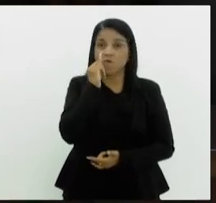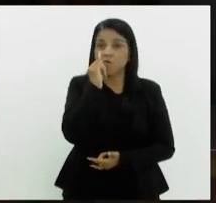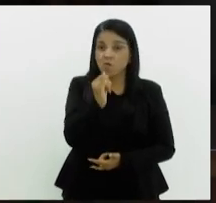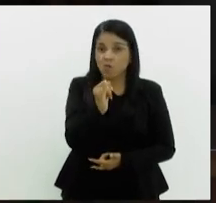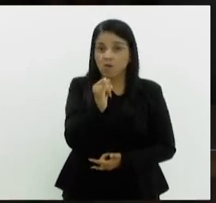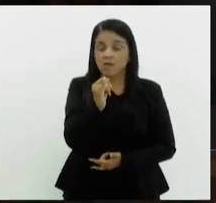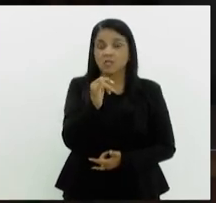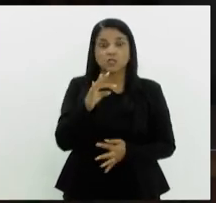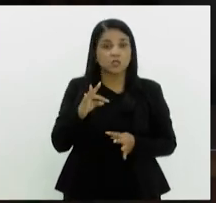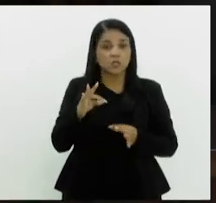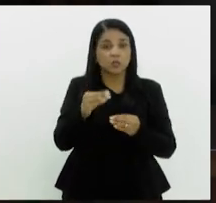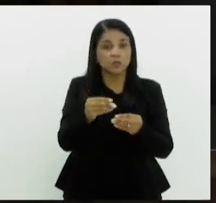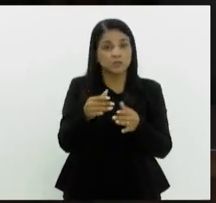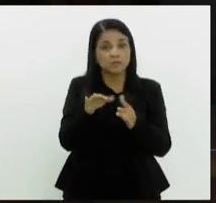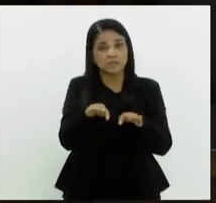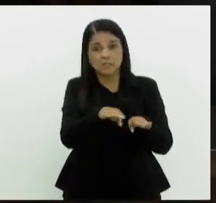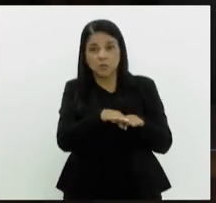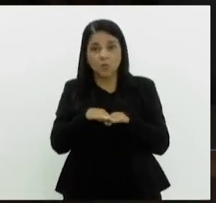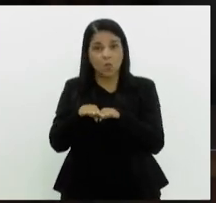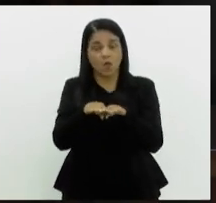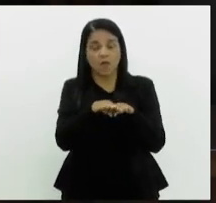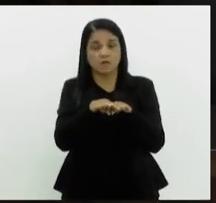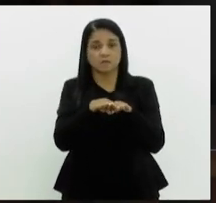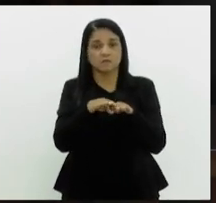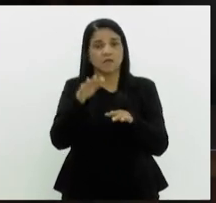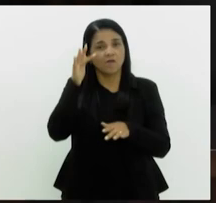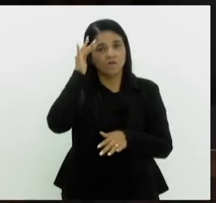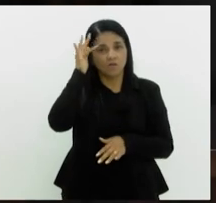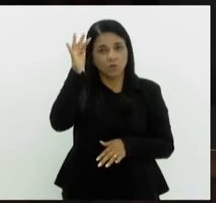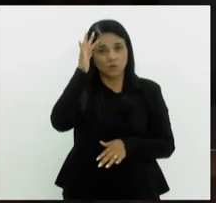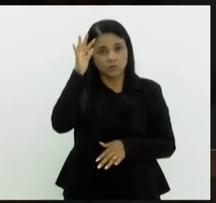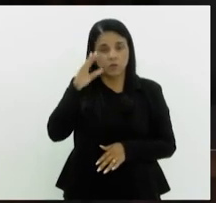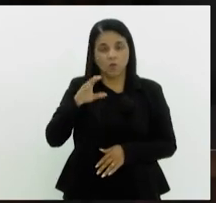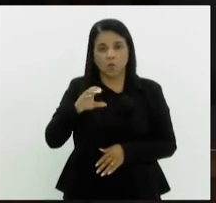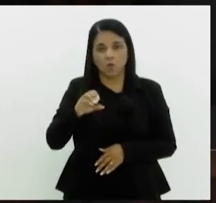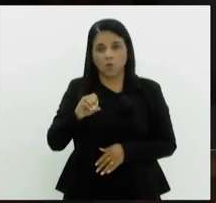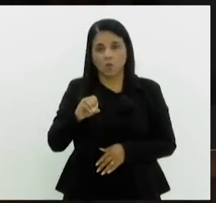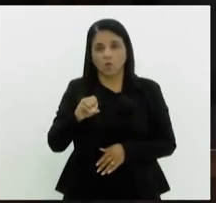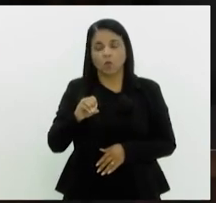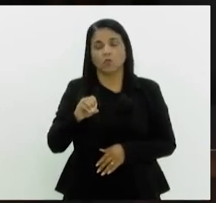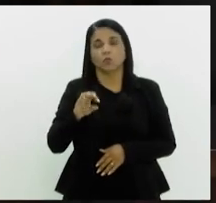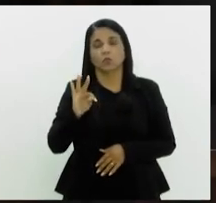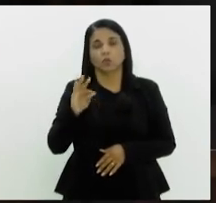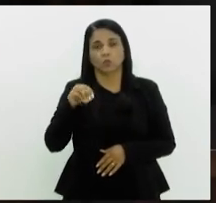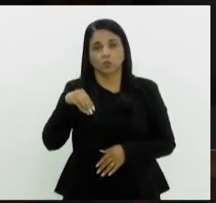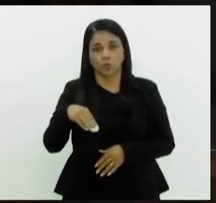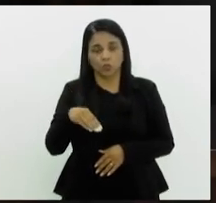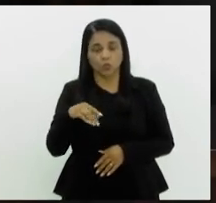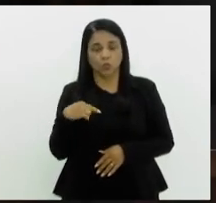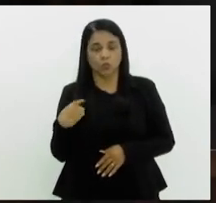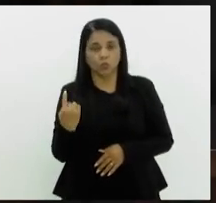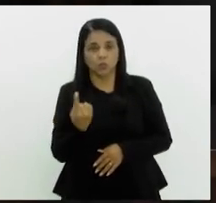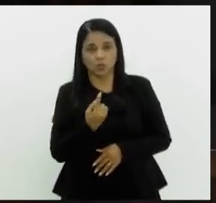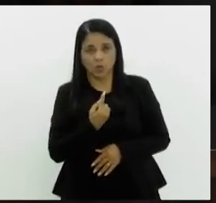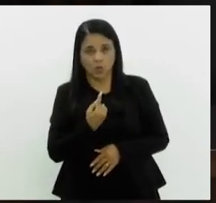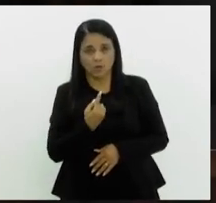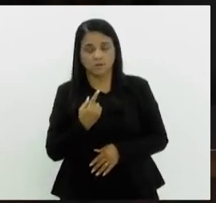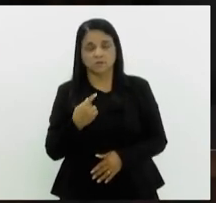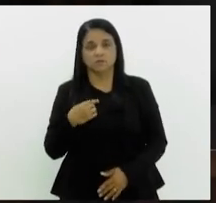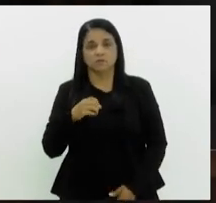circular, como nos ensina a filosofia Ubuntu, do eu sou porque nós somos, da